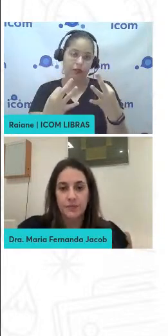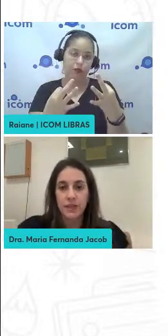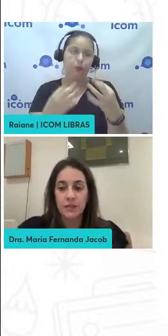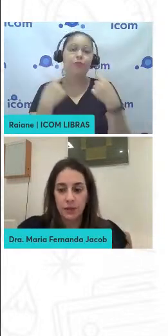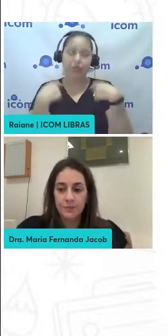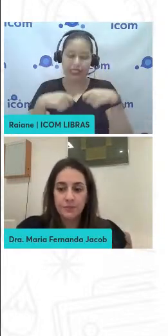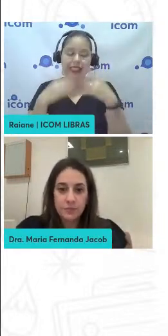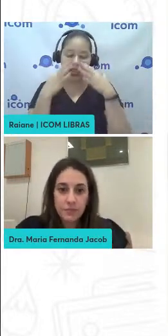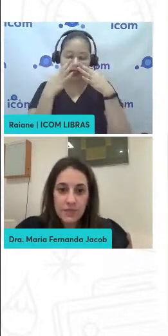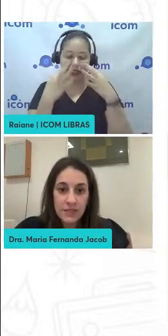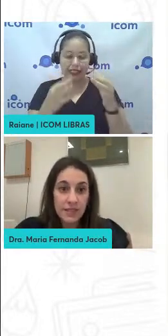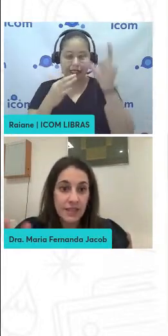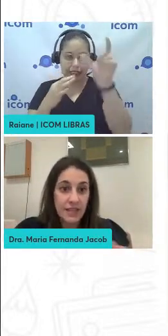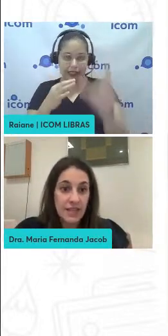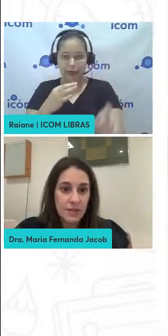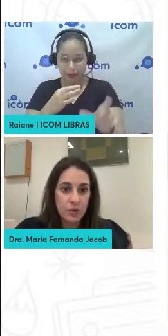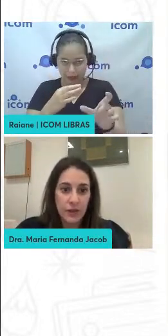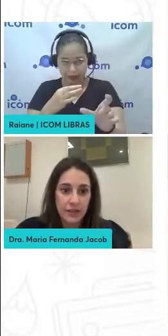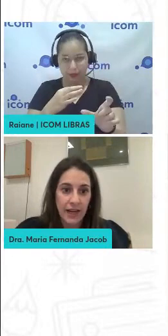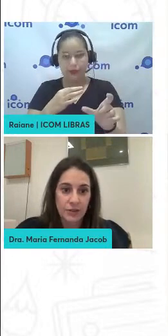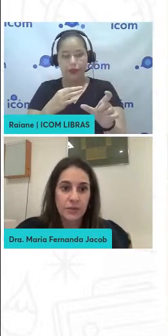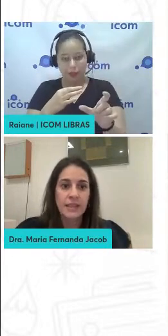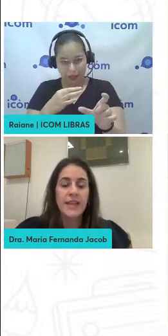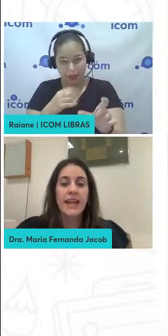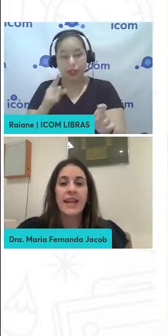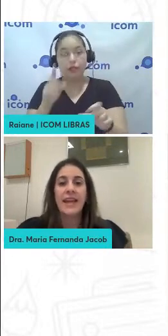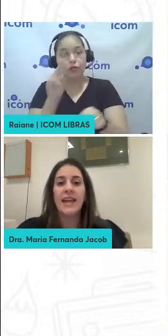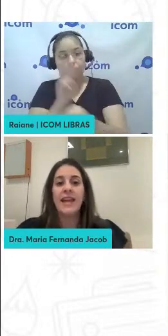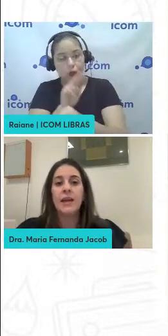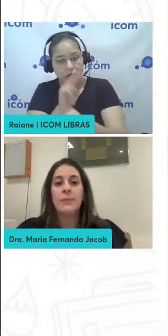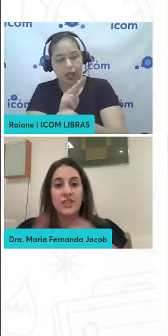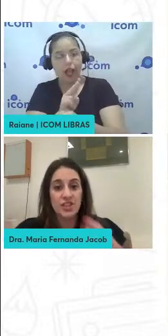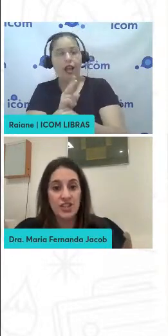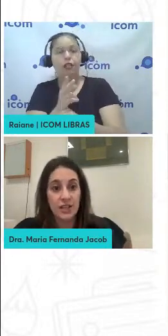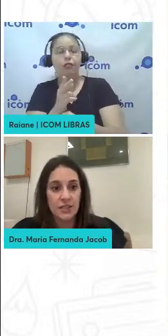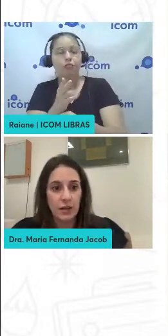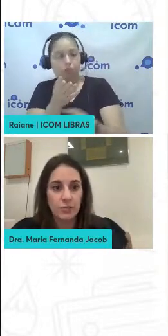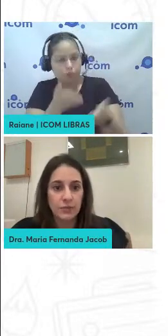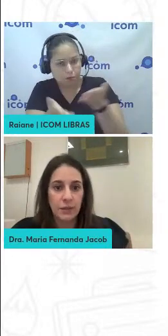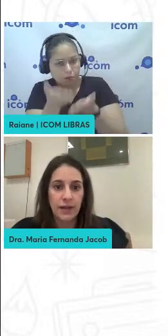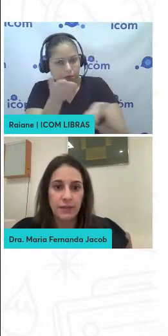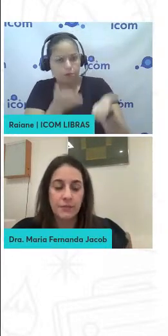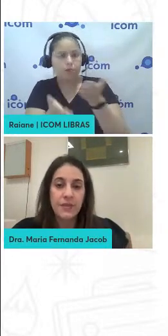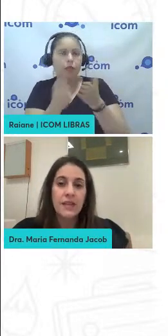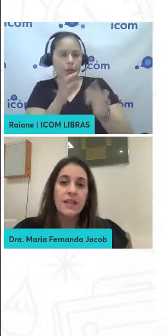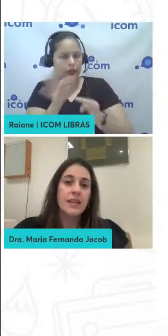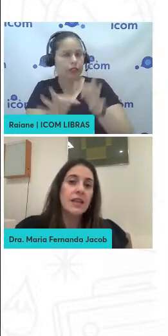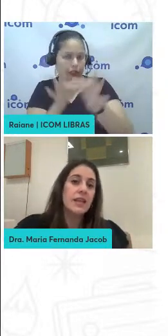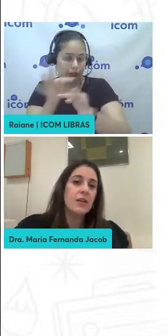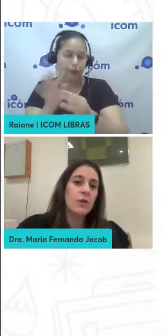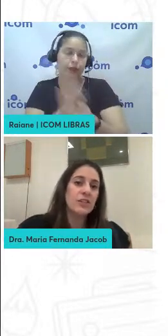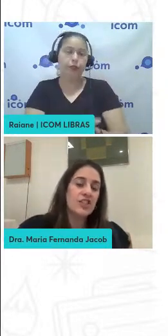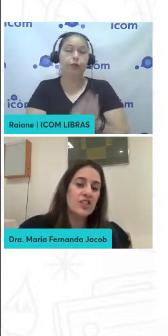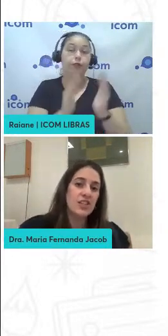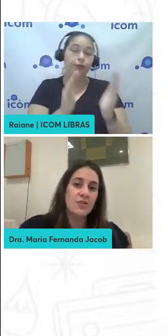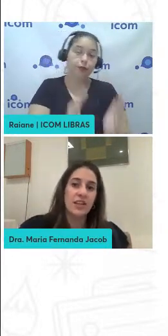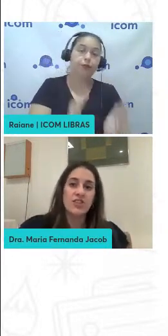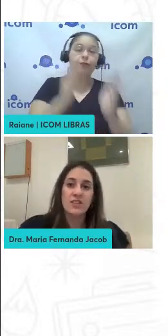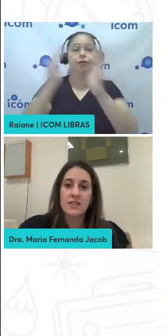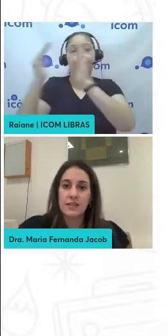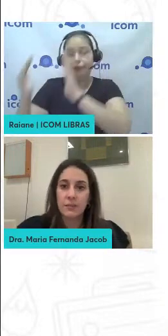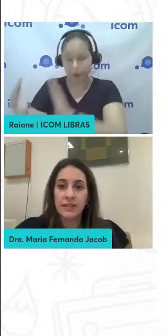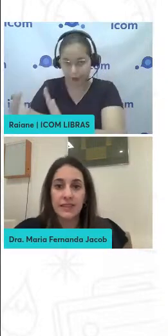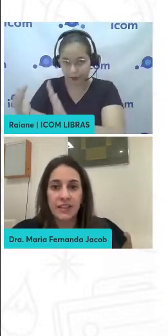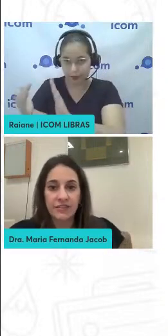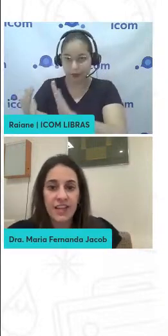interdisciplinar. Então, seria esse o cuidado para a gente realizar um trabalho. E quando a gente está de